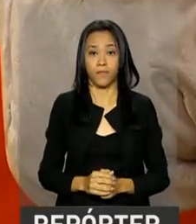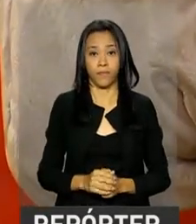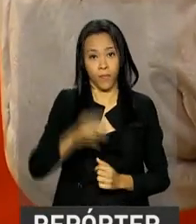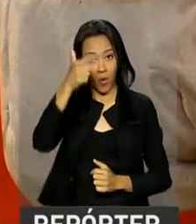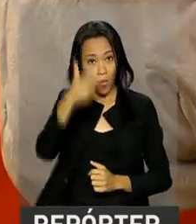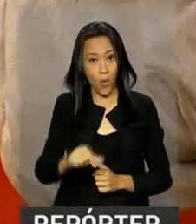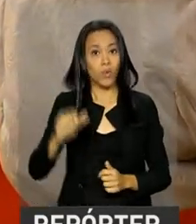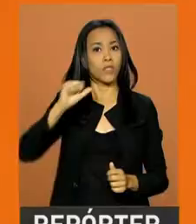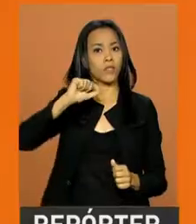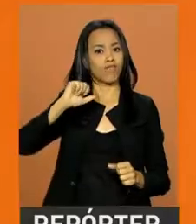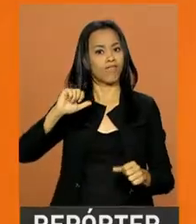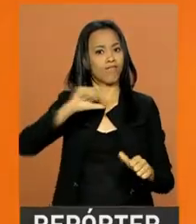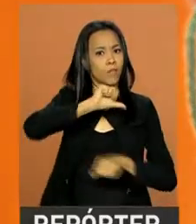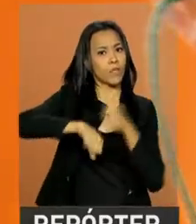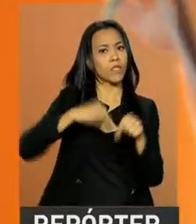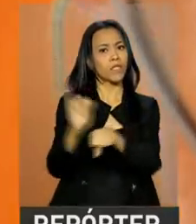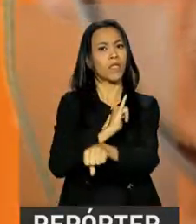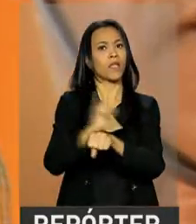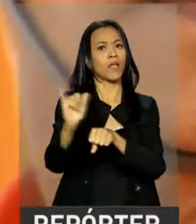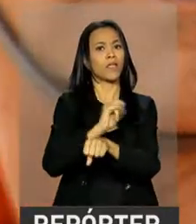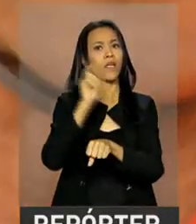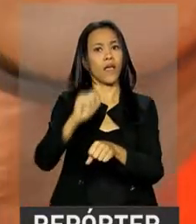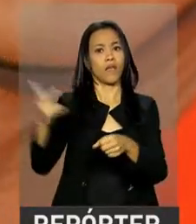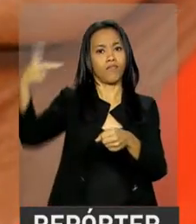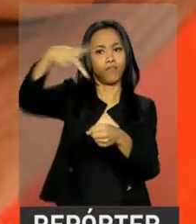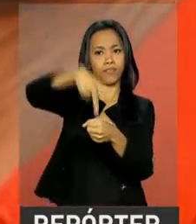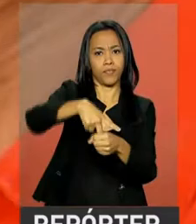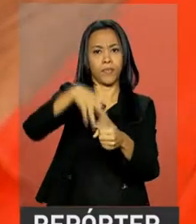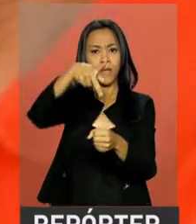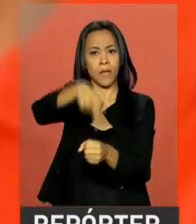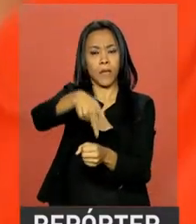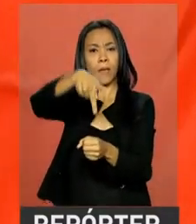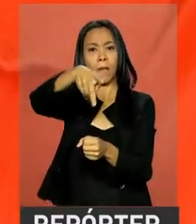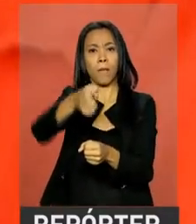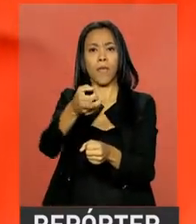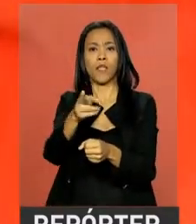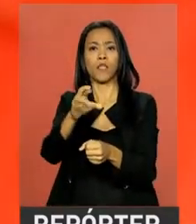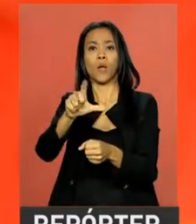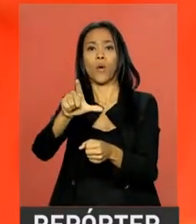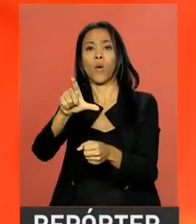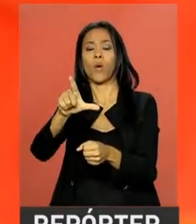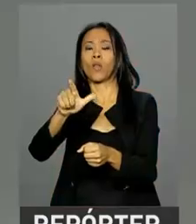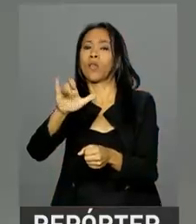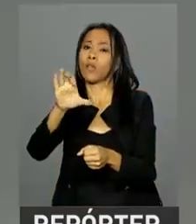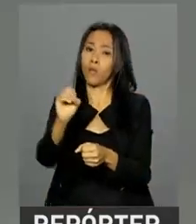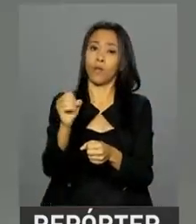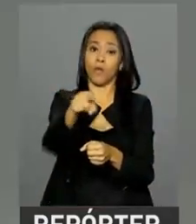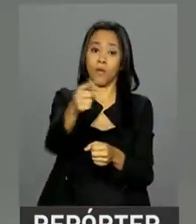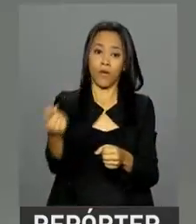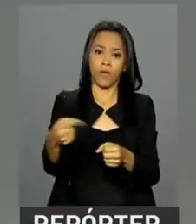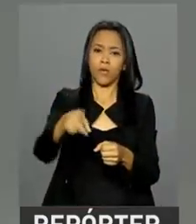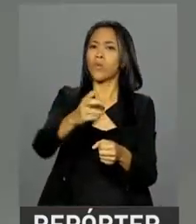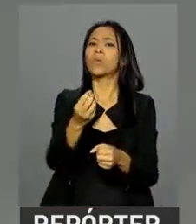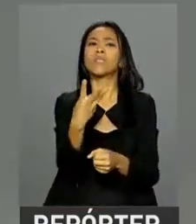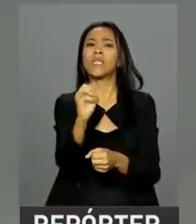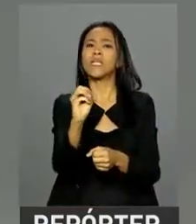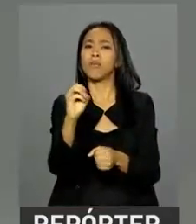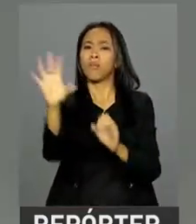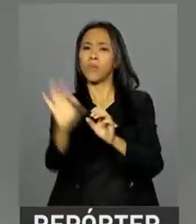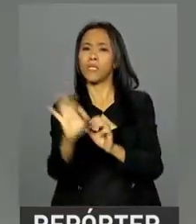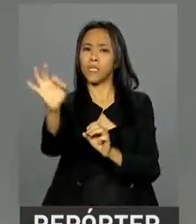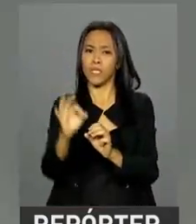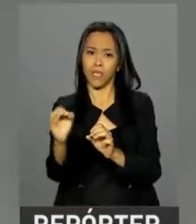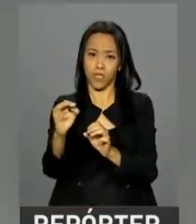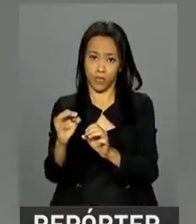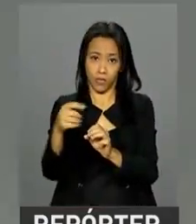Outra mudança estratégica foi na exploração de petróleo. Com a Petrobras com poucos recursos para investir pelo menos 30% na exploração